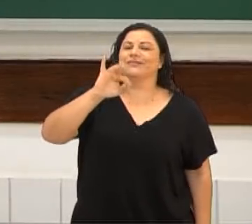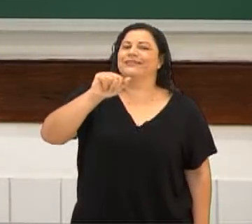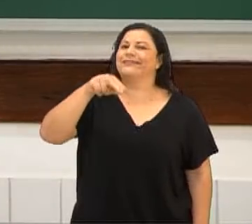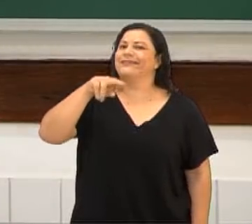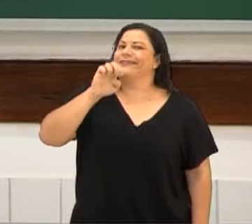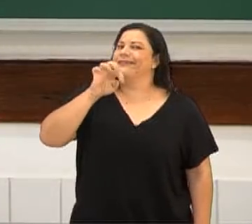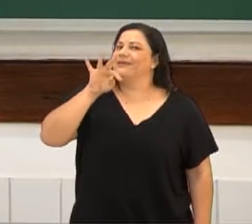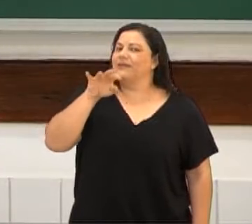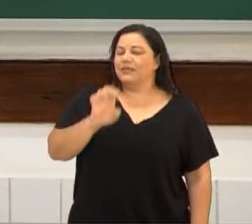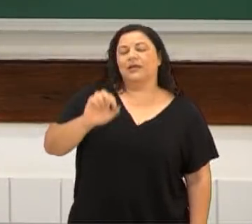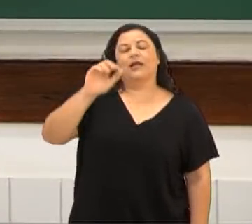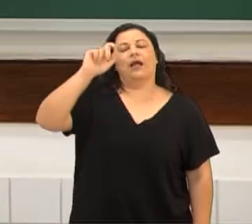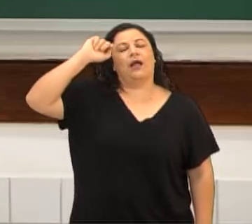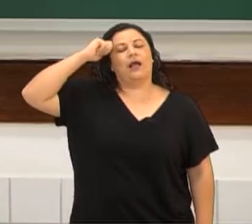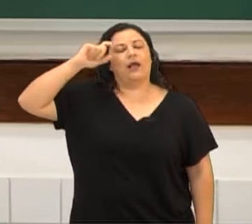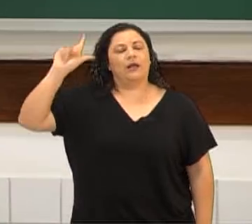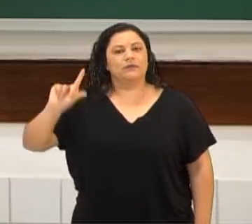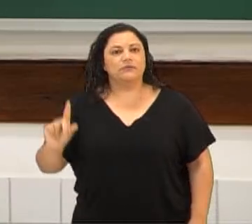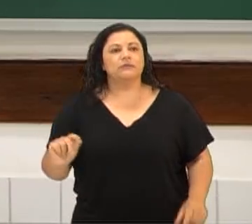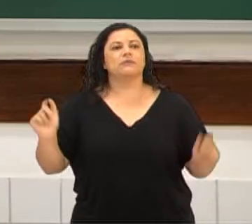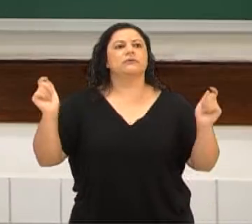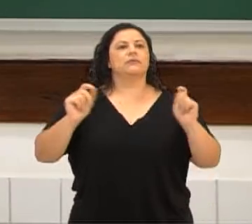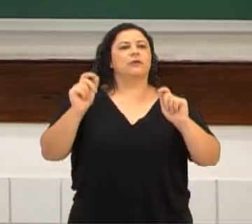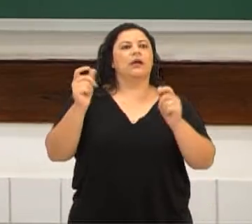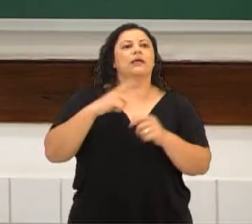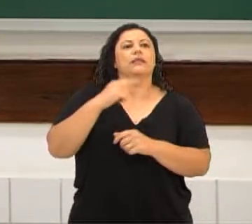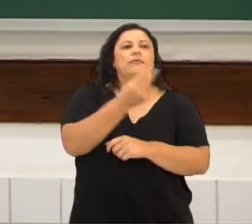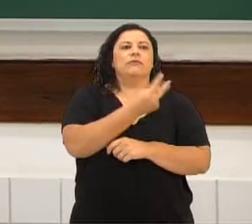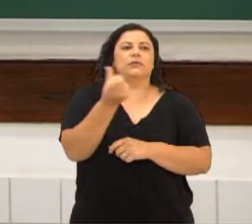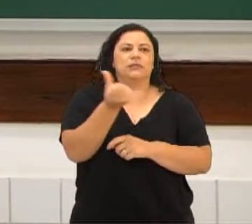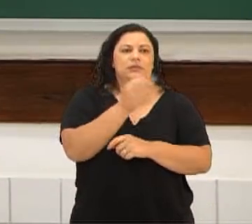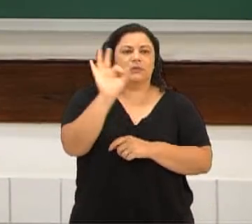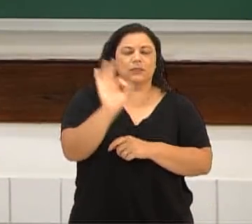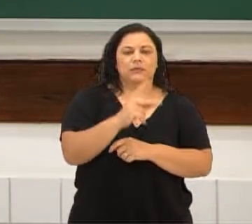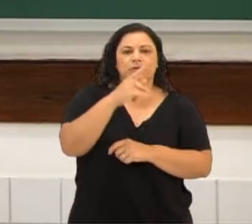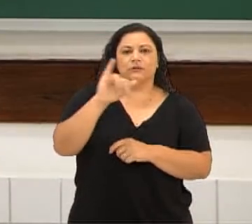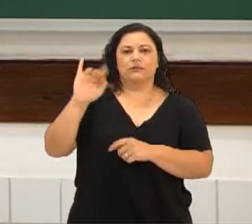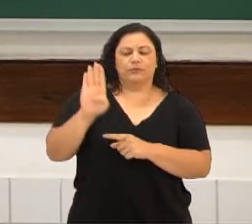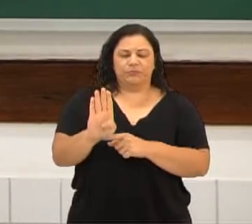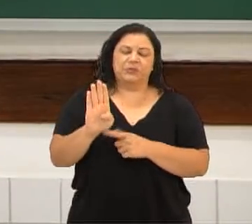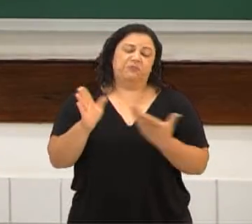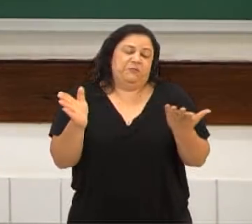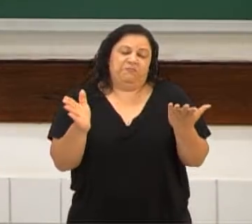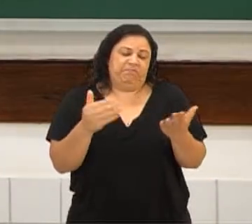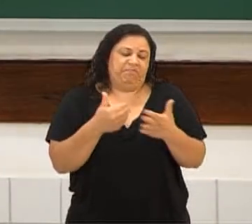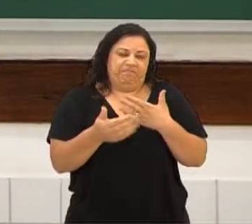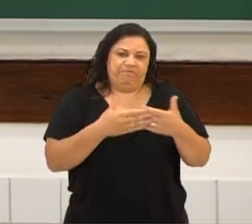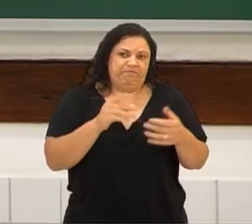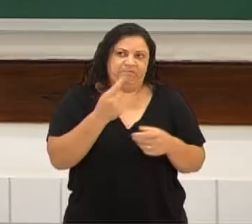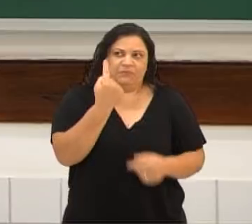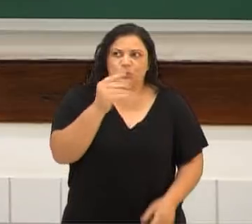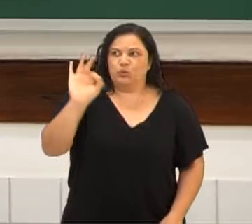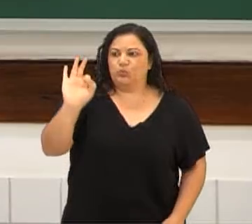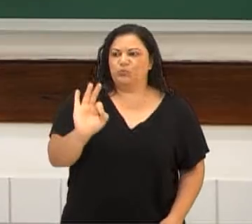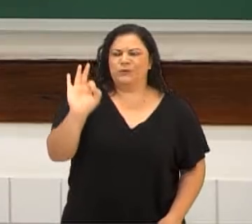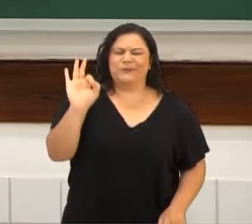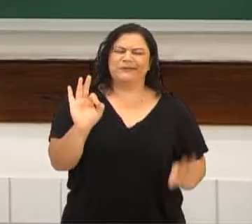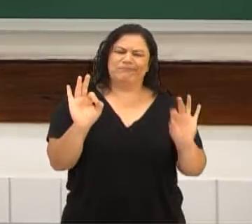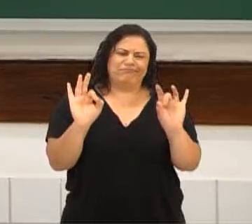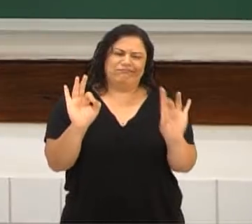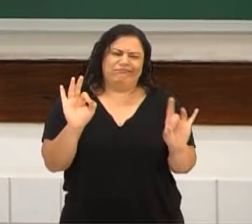no continente, mundialmente é inexpressiva, se não tivesse esse 1% aí